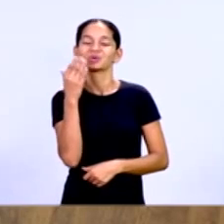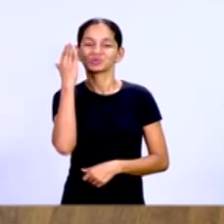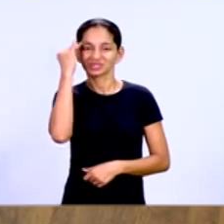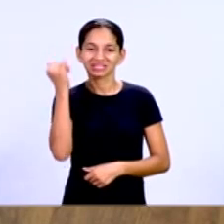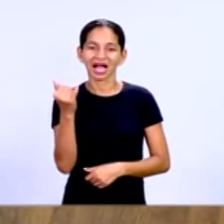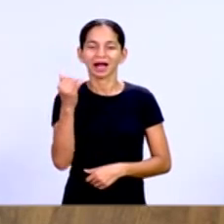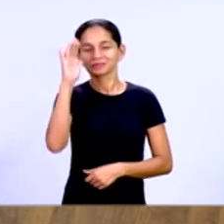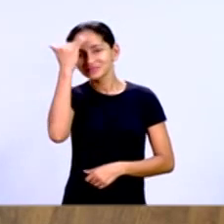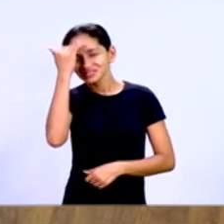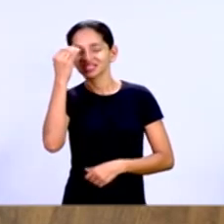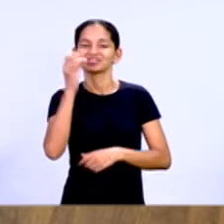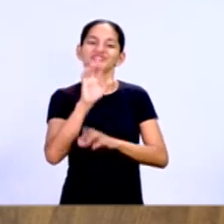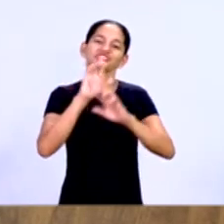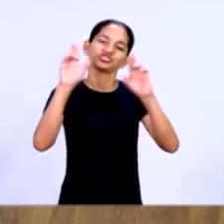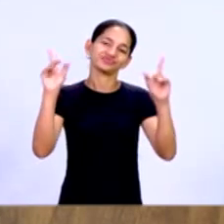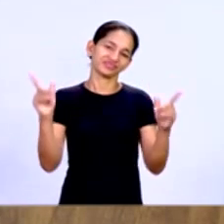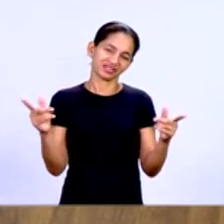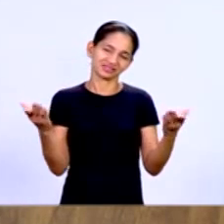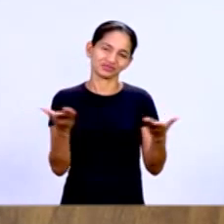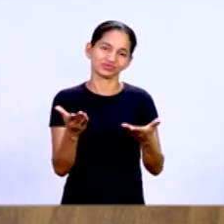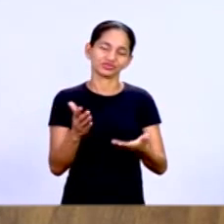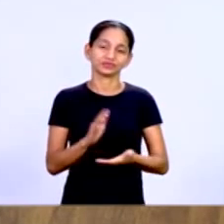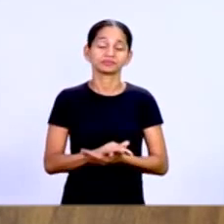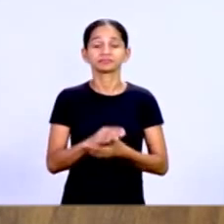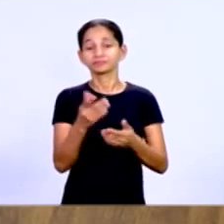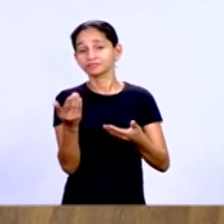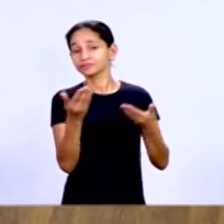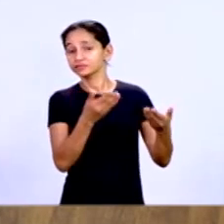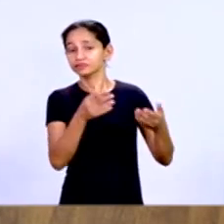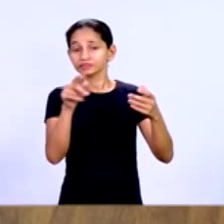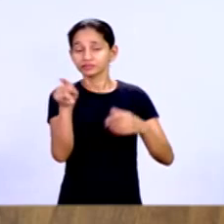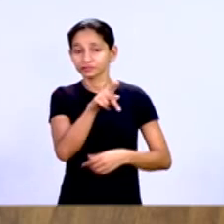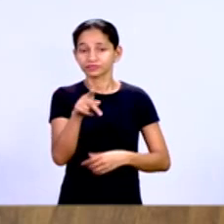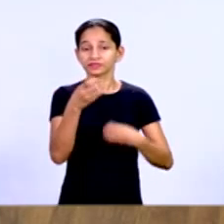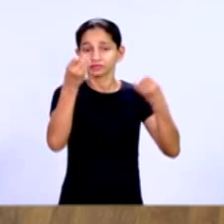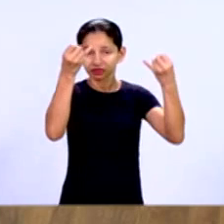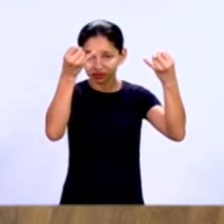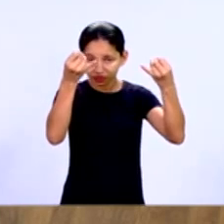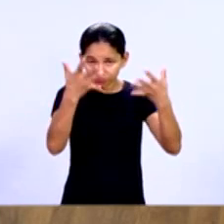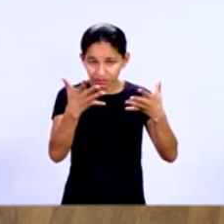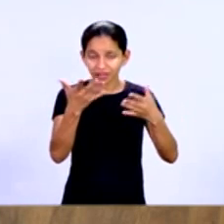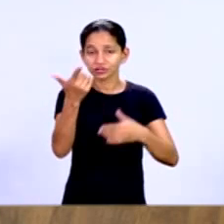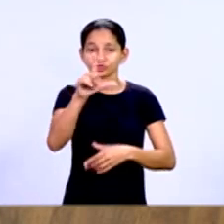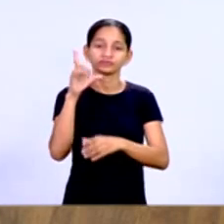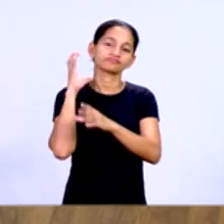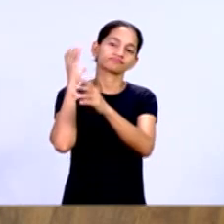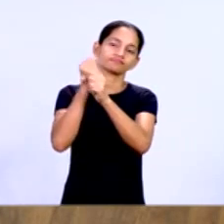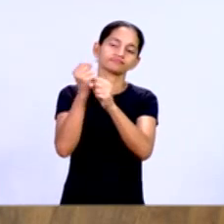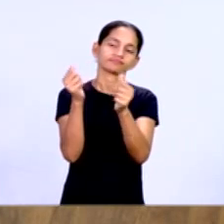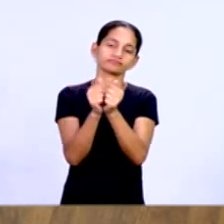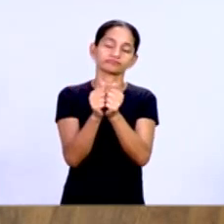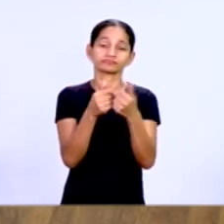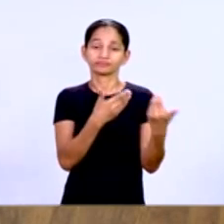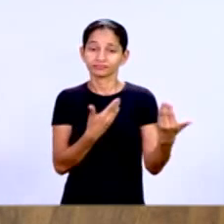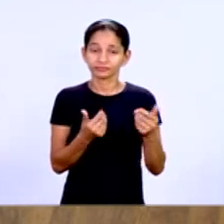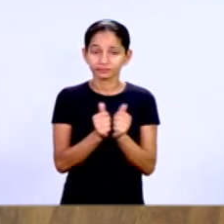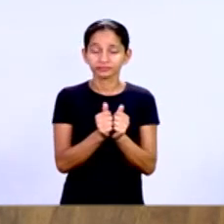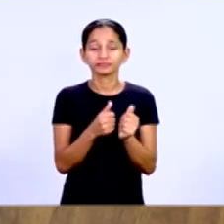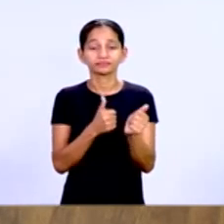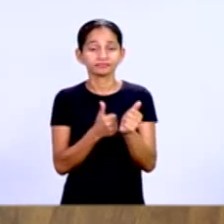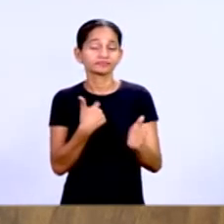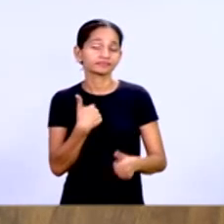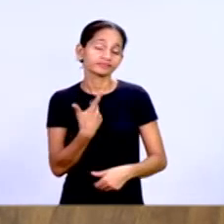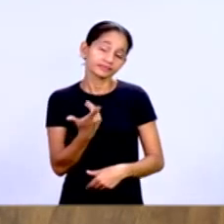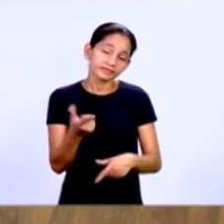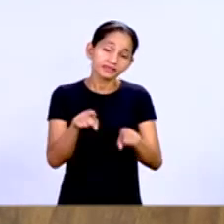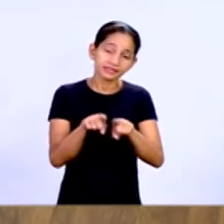de entendimento desse mercado financeiro. Então, o professor Celso vai estar hoje fazendo aí essa revisão junto conosco do que é mercado e